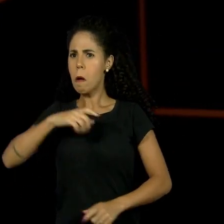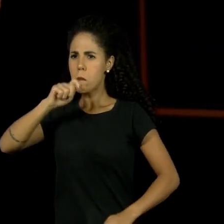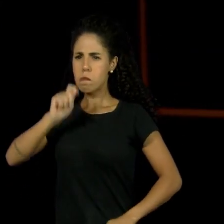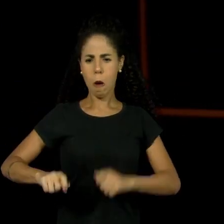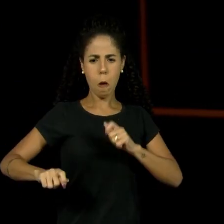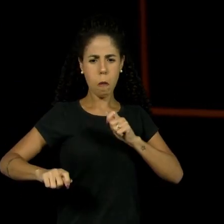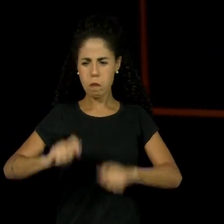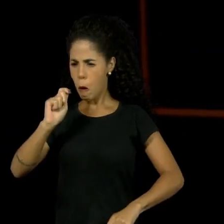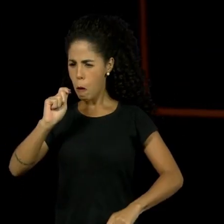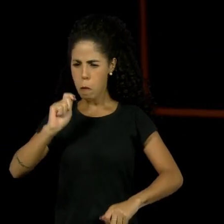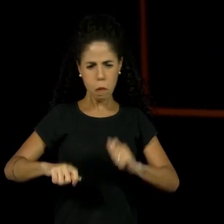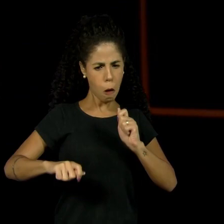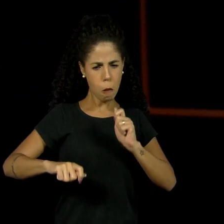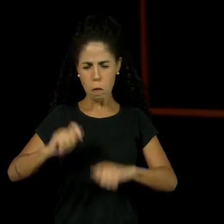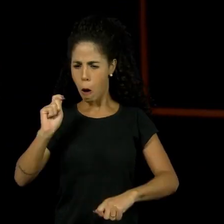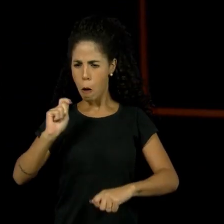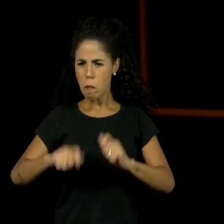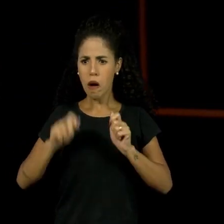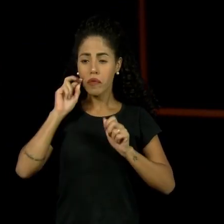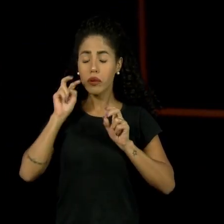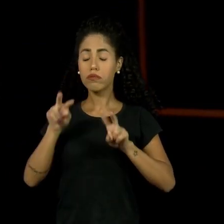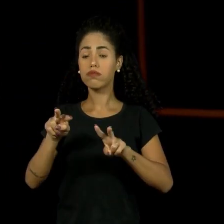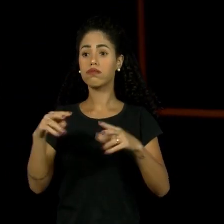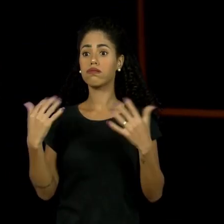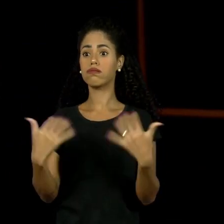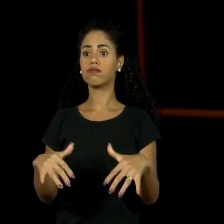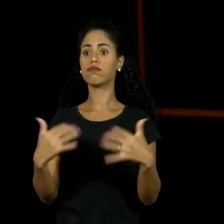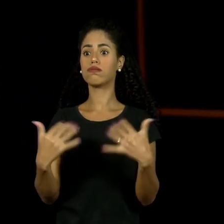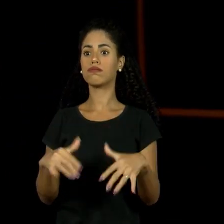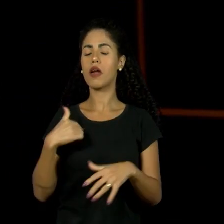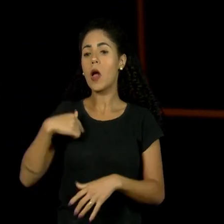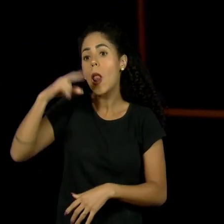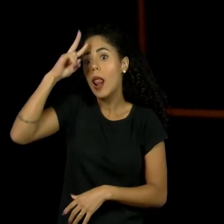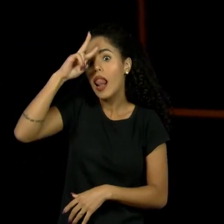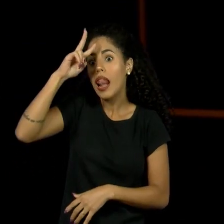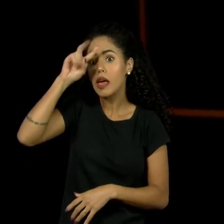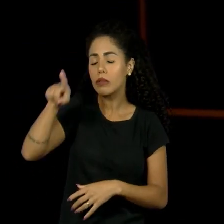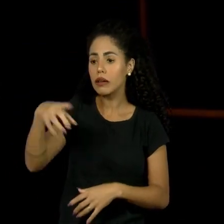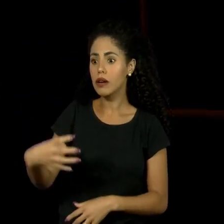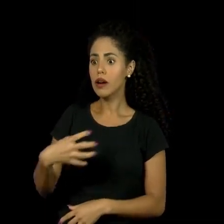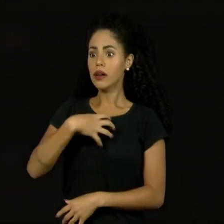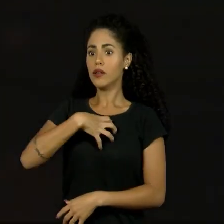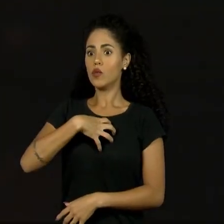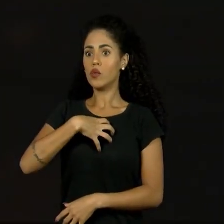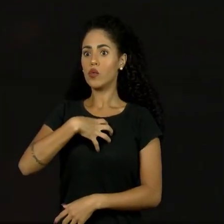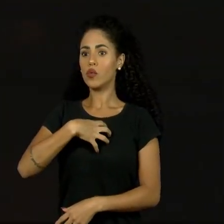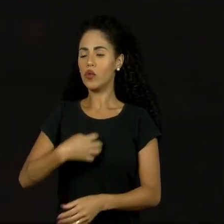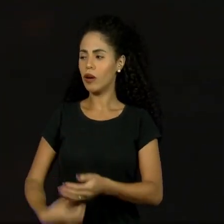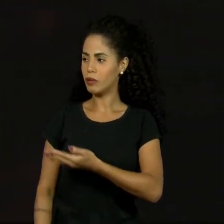tambores, uma força física. Eu lembro assim o efeito que aquilo ocasionou em mim.